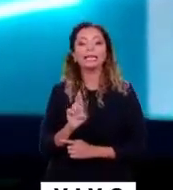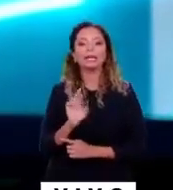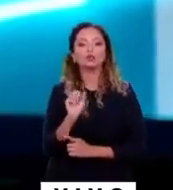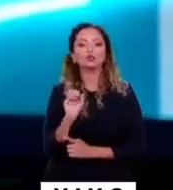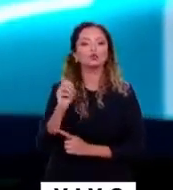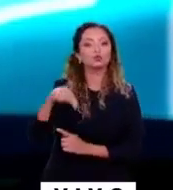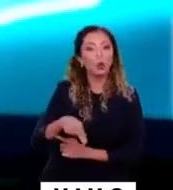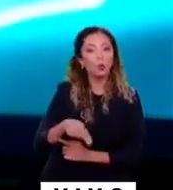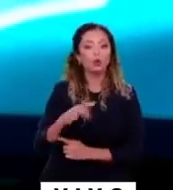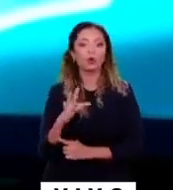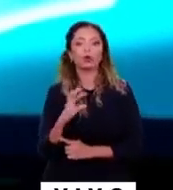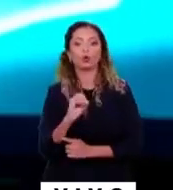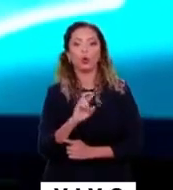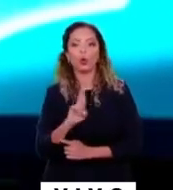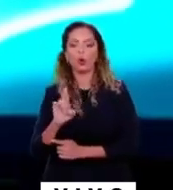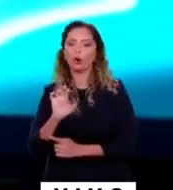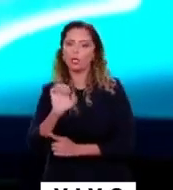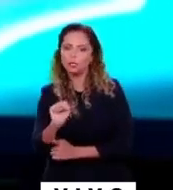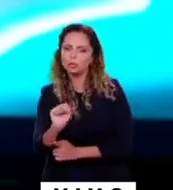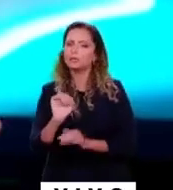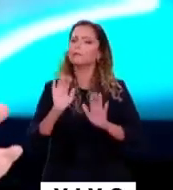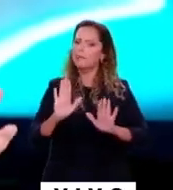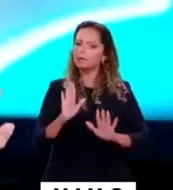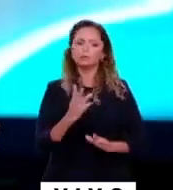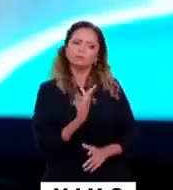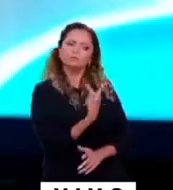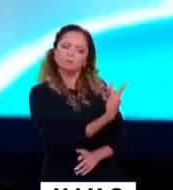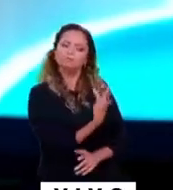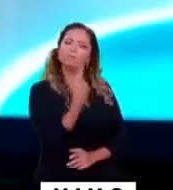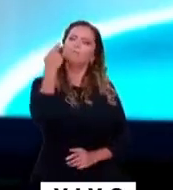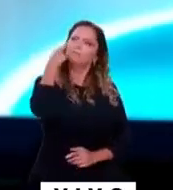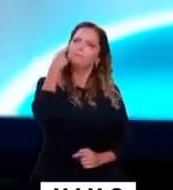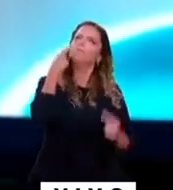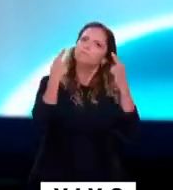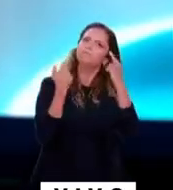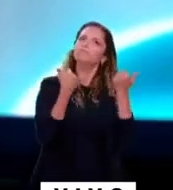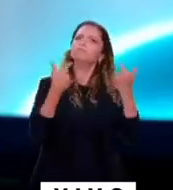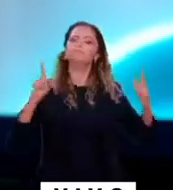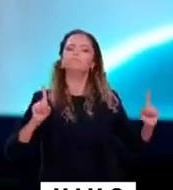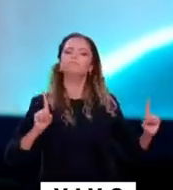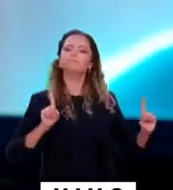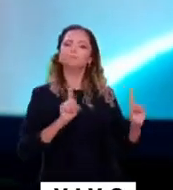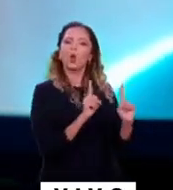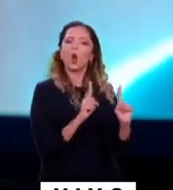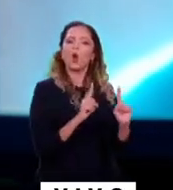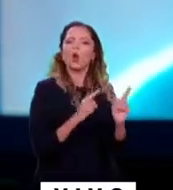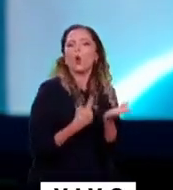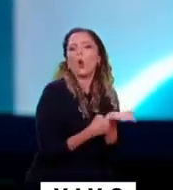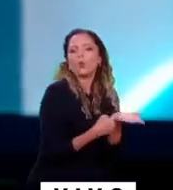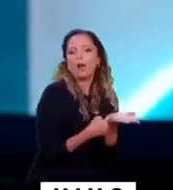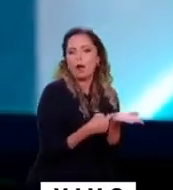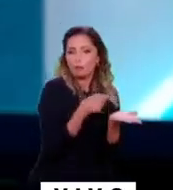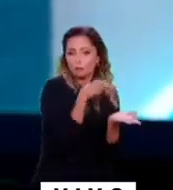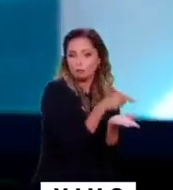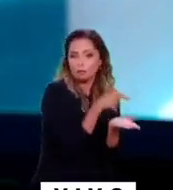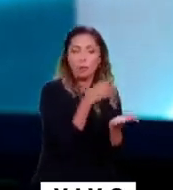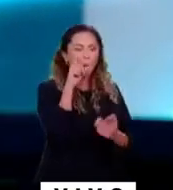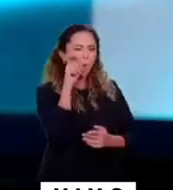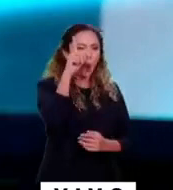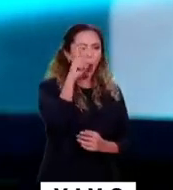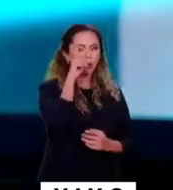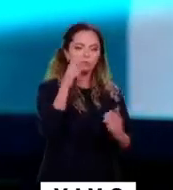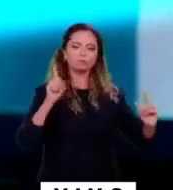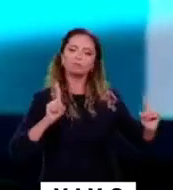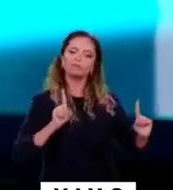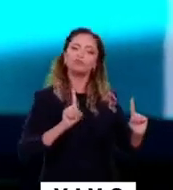nos aproximar colega meu fez contar vamos conversar com o moro foi feito em contato com molho houve uma ligação e nós vamos fazer o quê